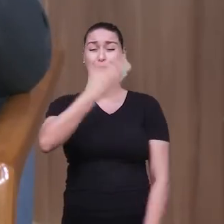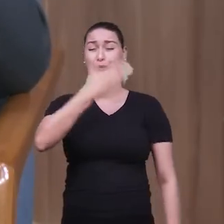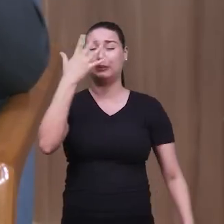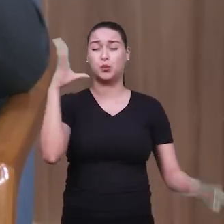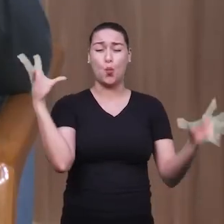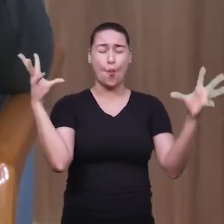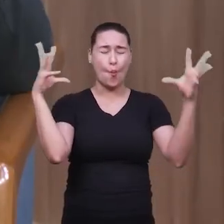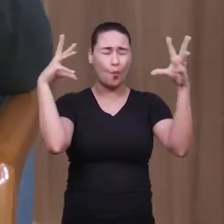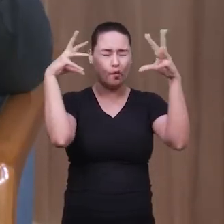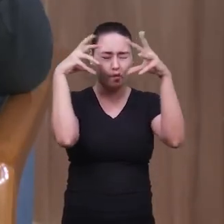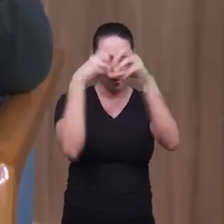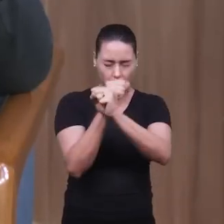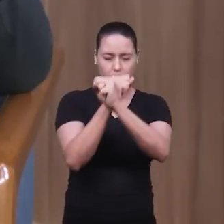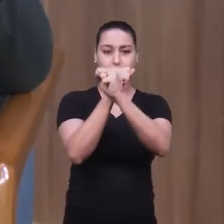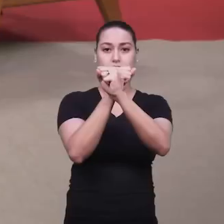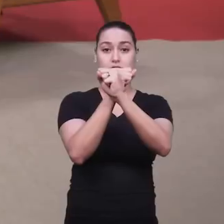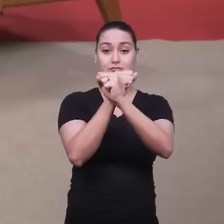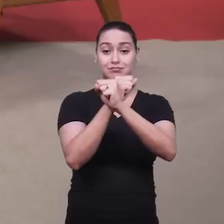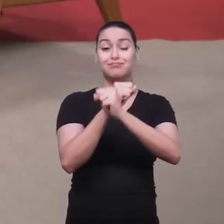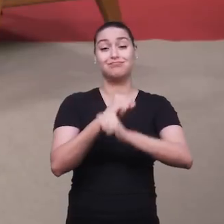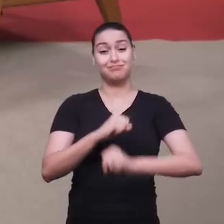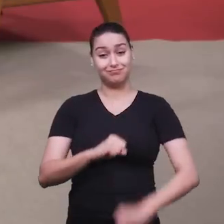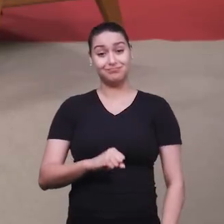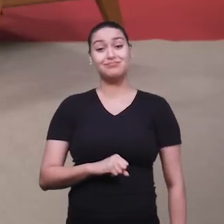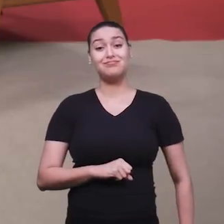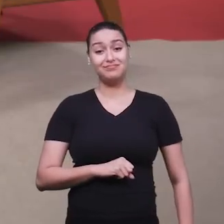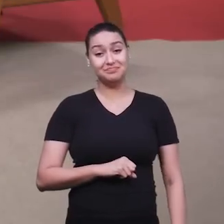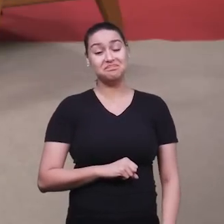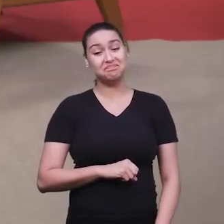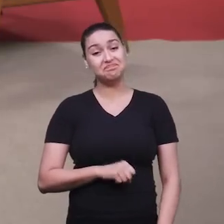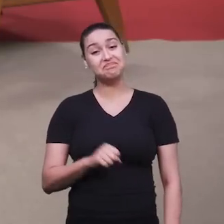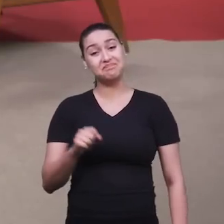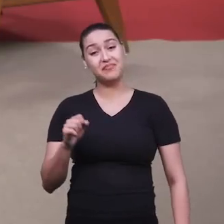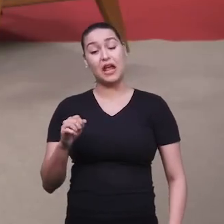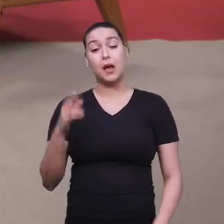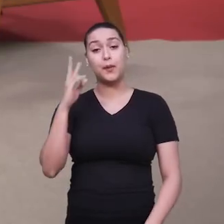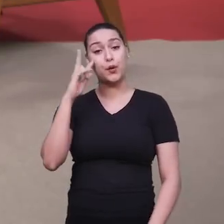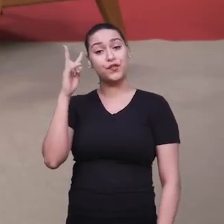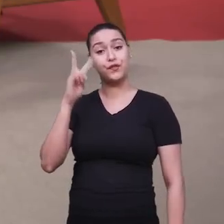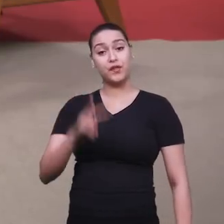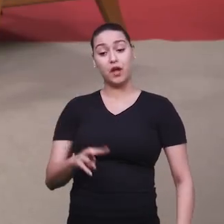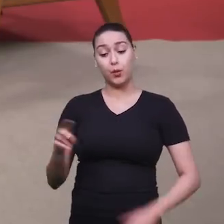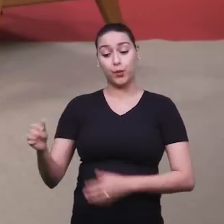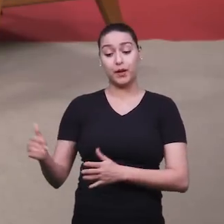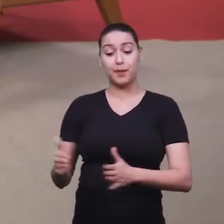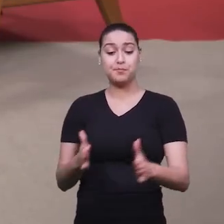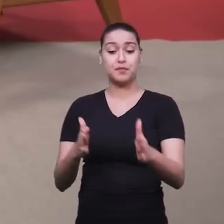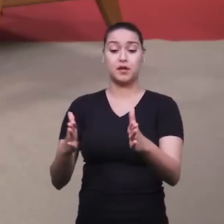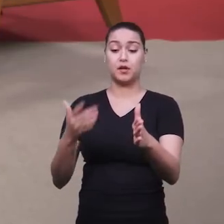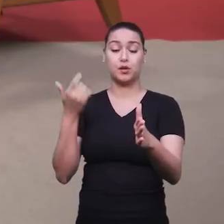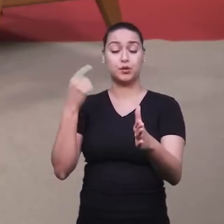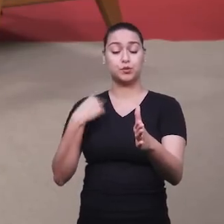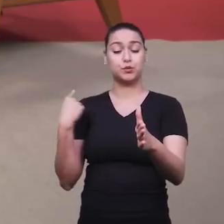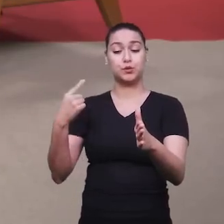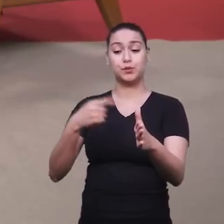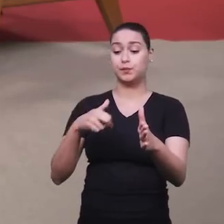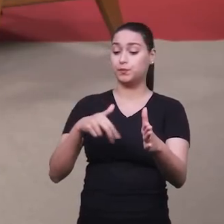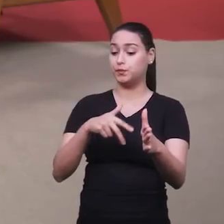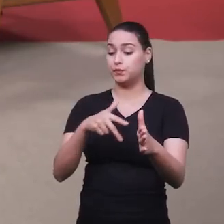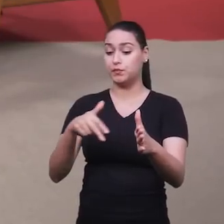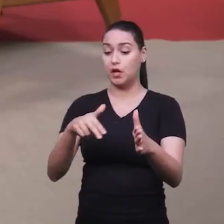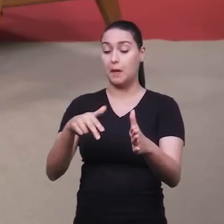nossa frente, tudo escuro mesmo. Pois é, para conseguirmos enxergar o caminho pelo qual estamos